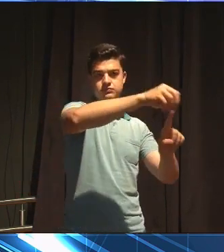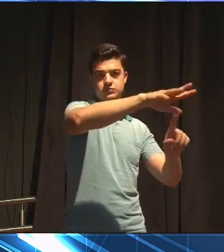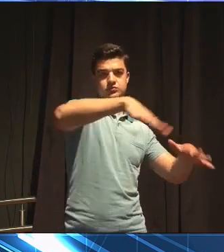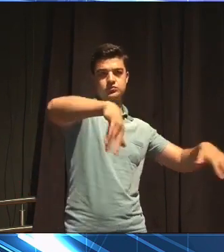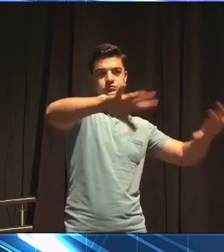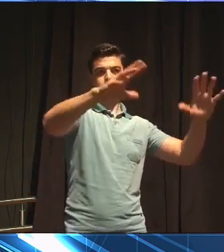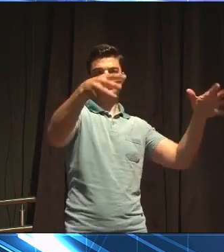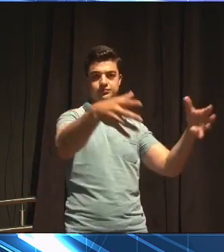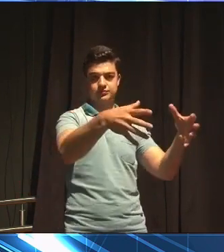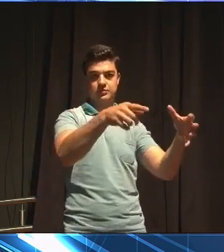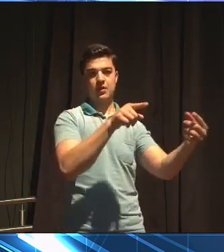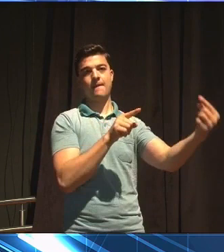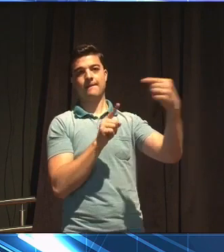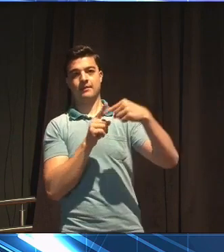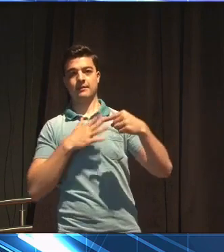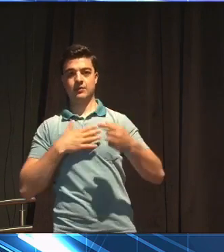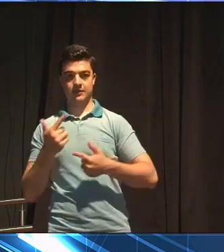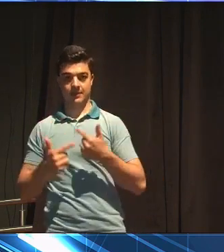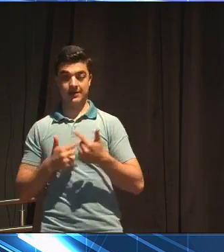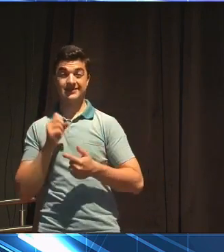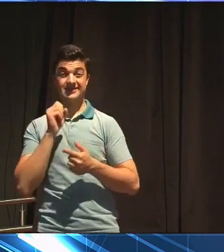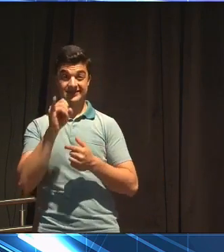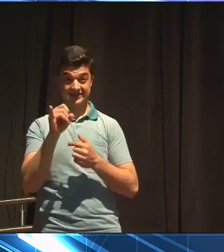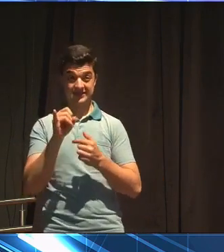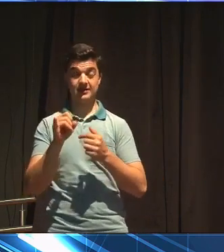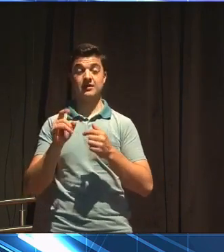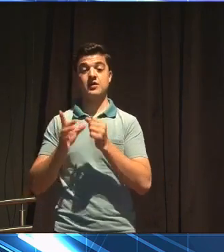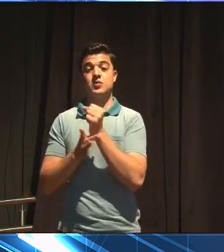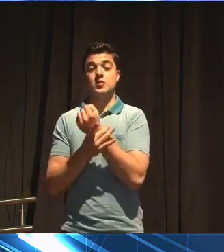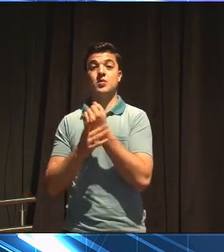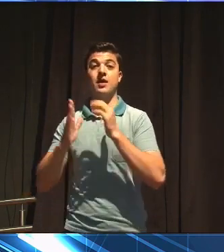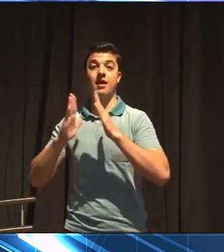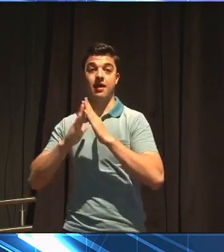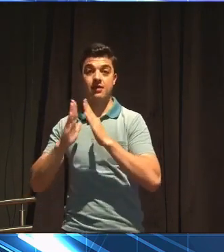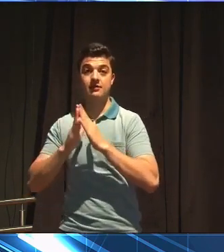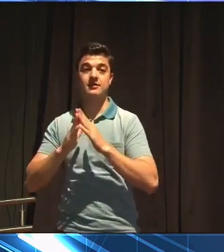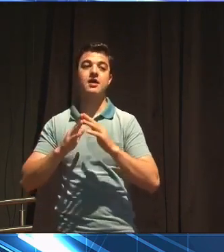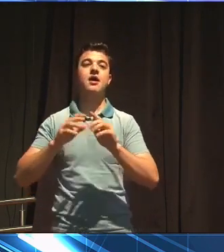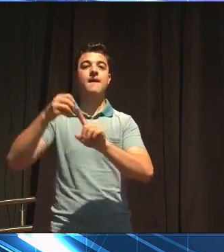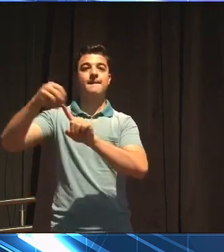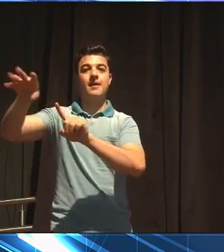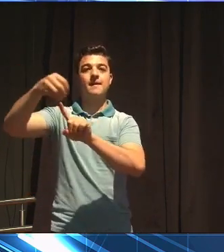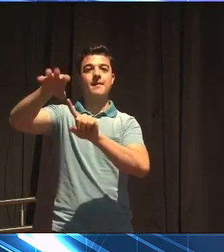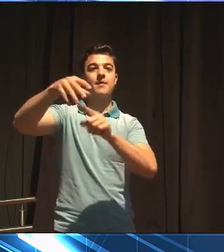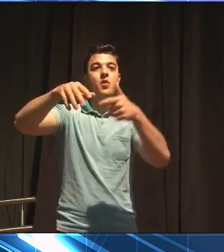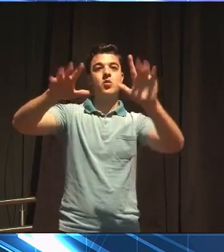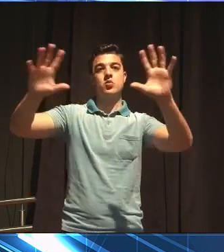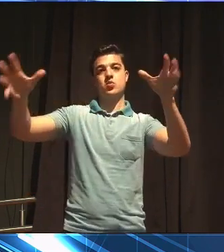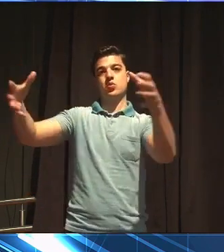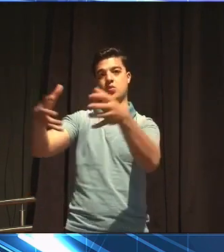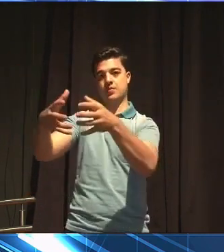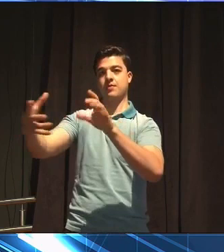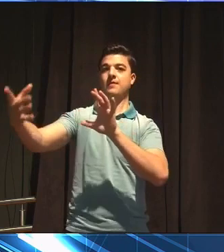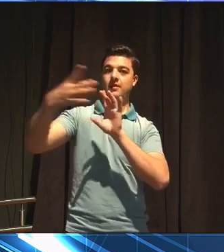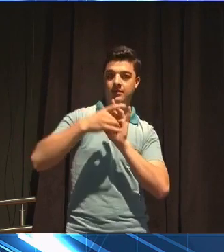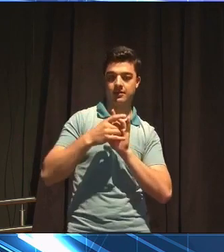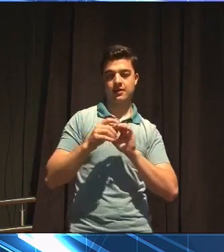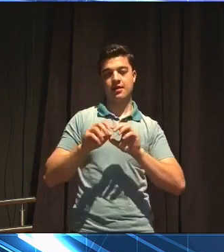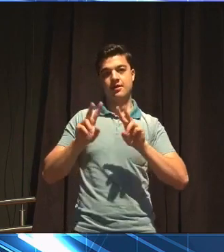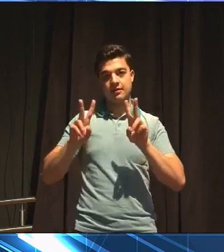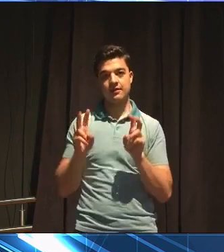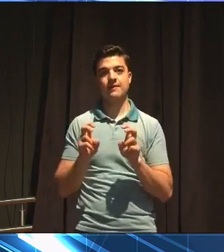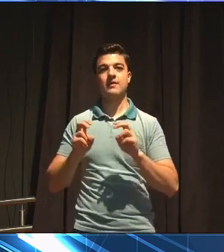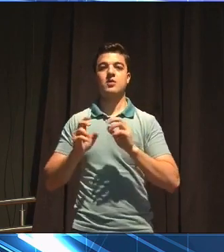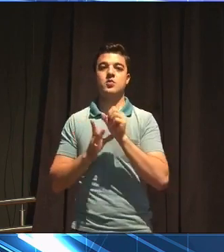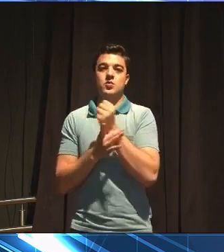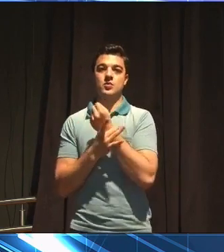dele. Se é um seguro residencial, ele vai utilizar outro conjunto de APIs para o cálculo residencial.